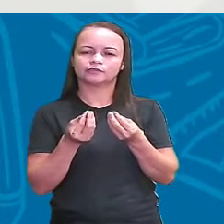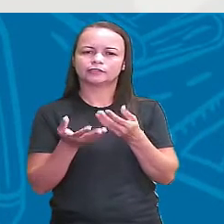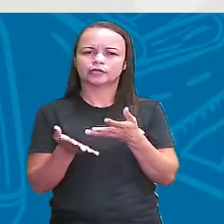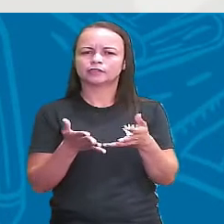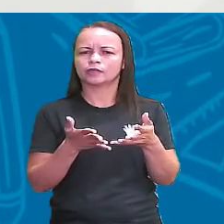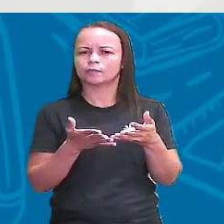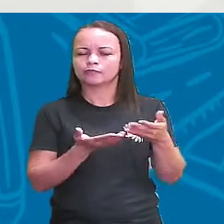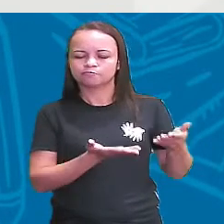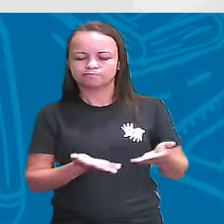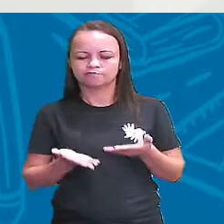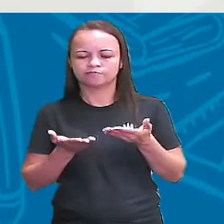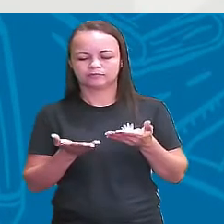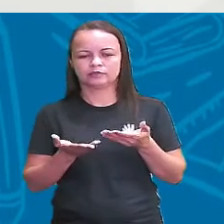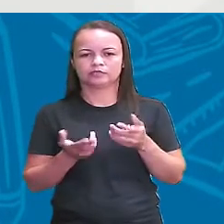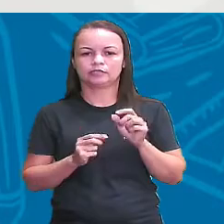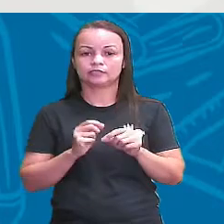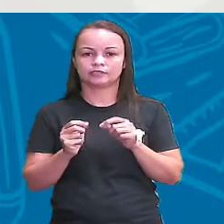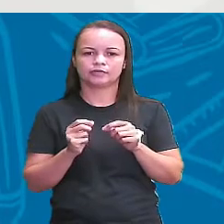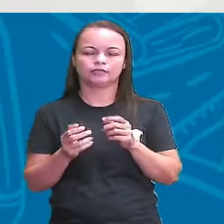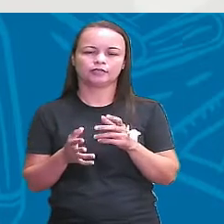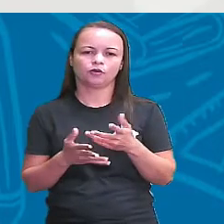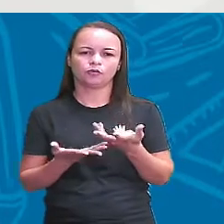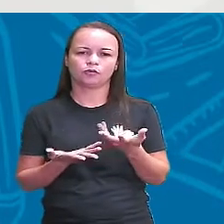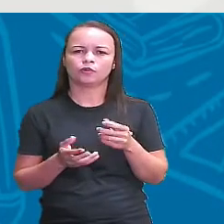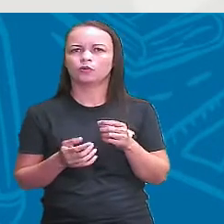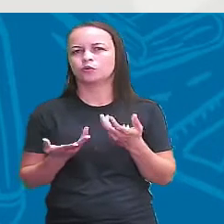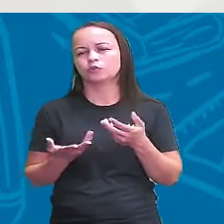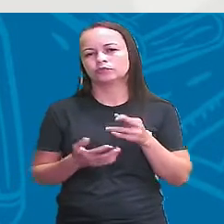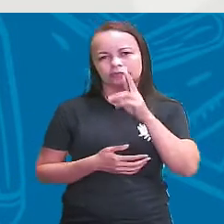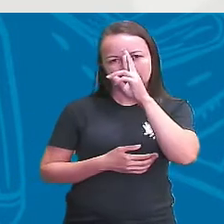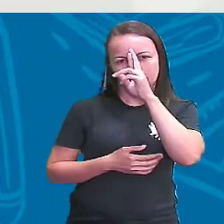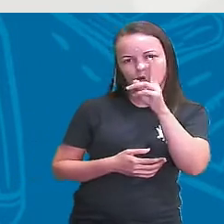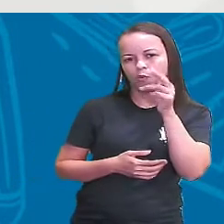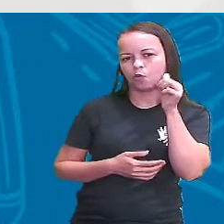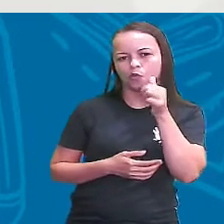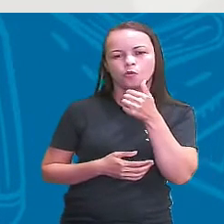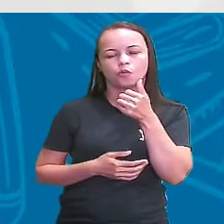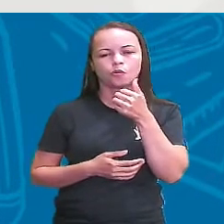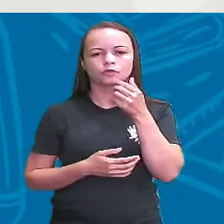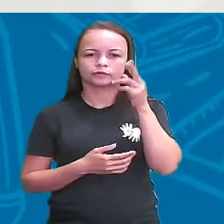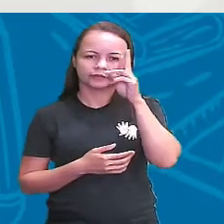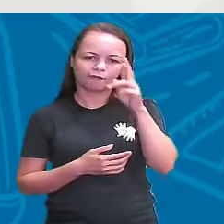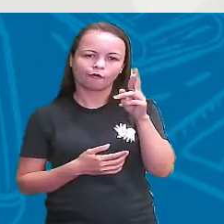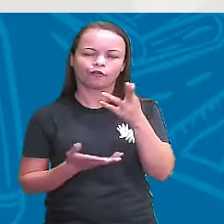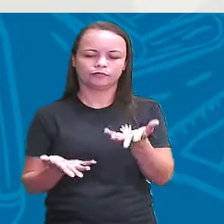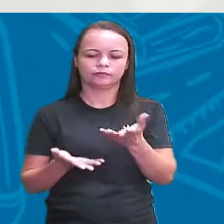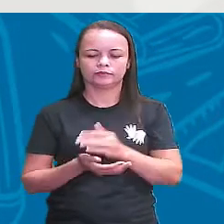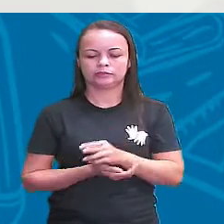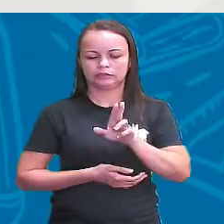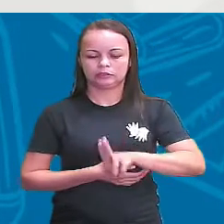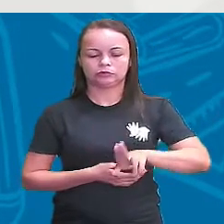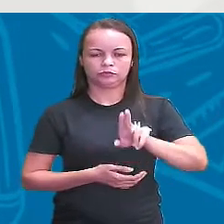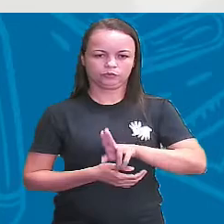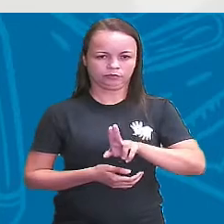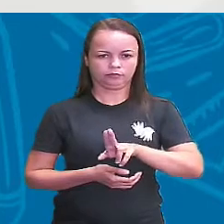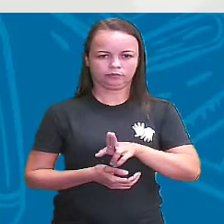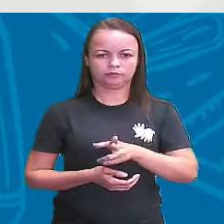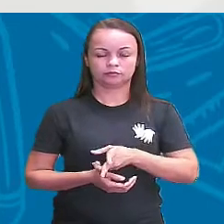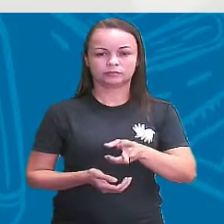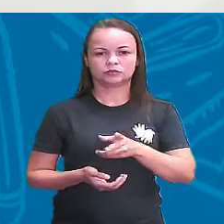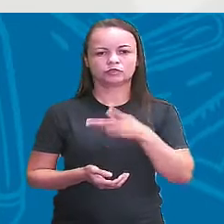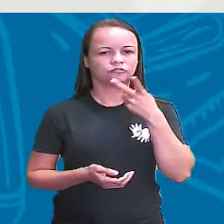de cortesia, que seria mais ou menos o nosso senhor ou senhora, que a gente usa, né, quando